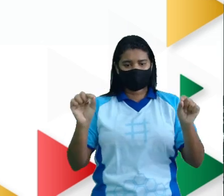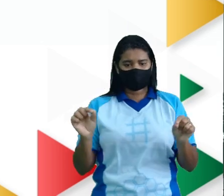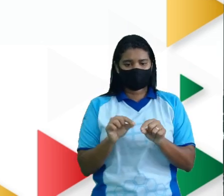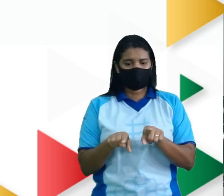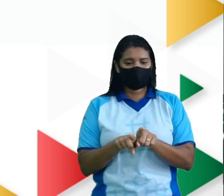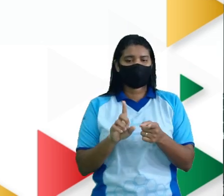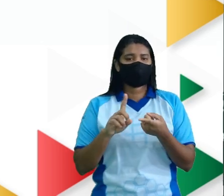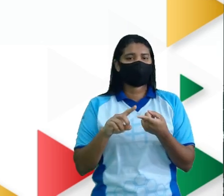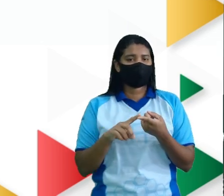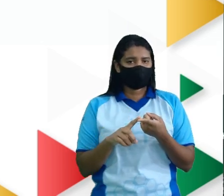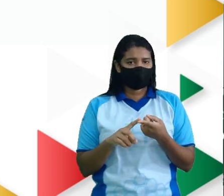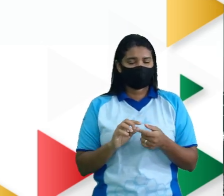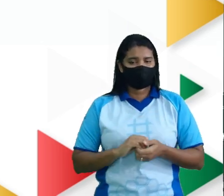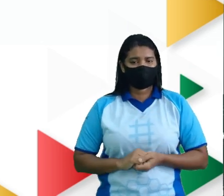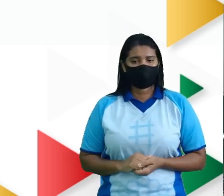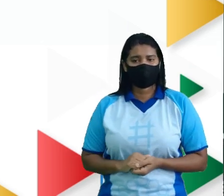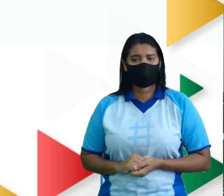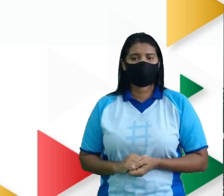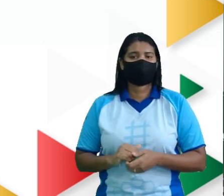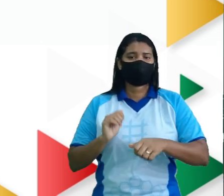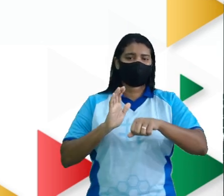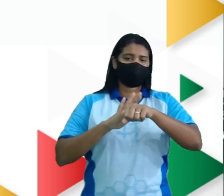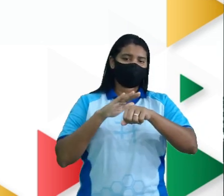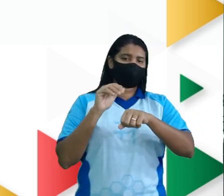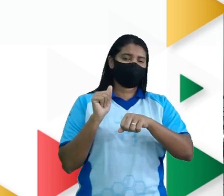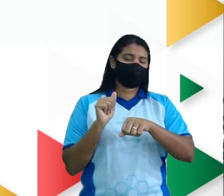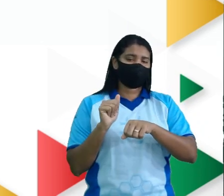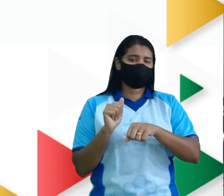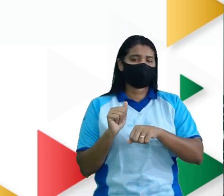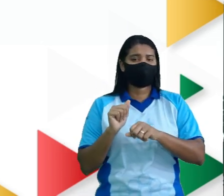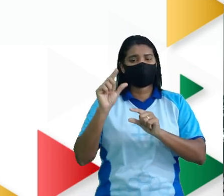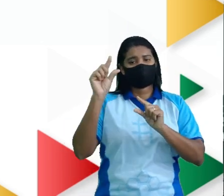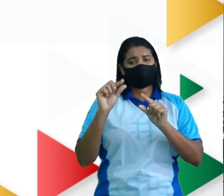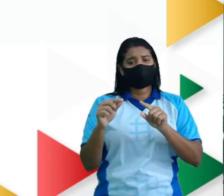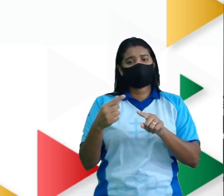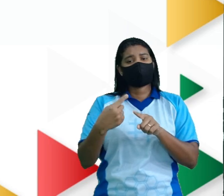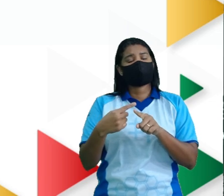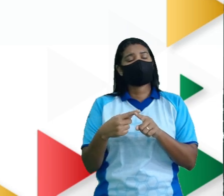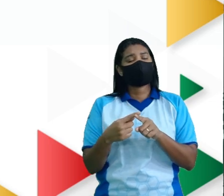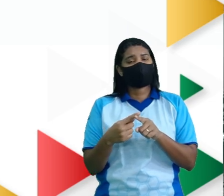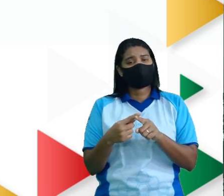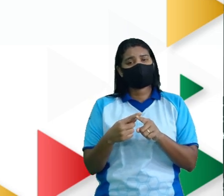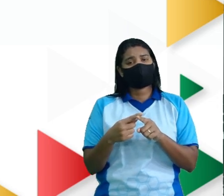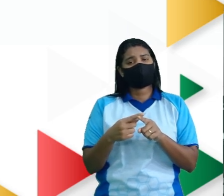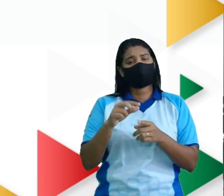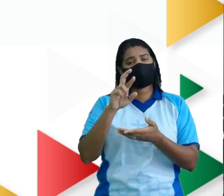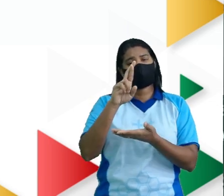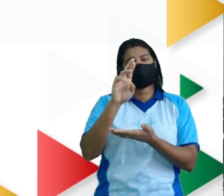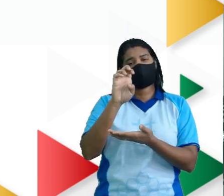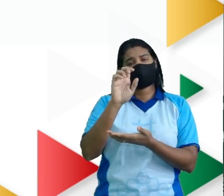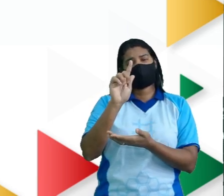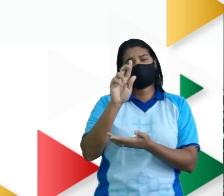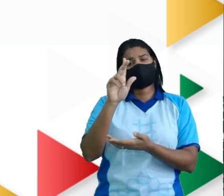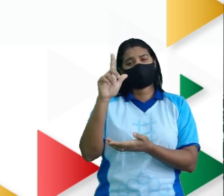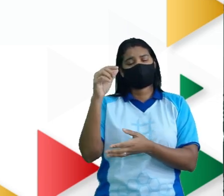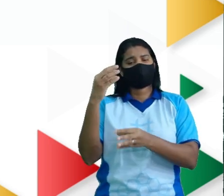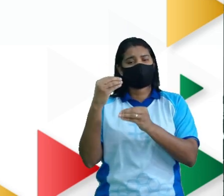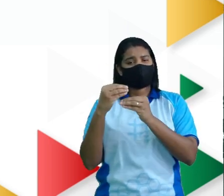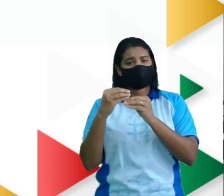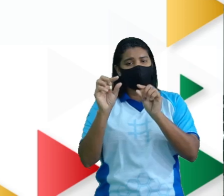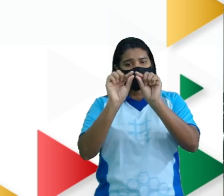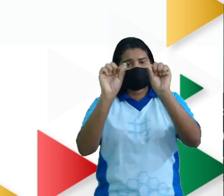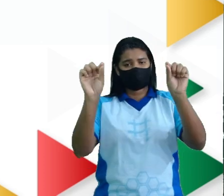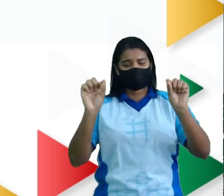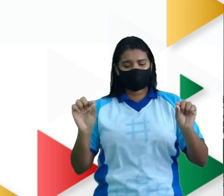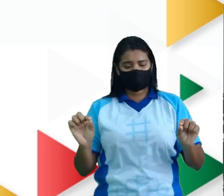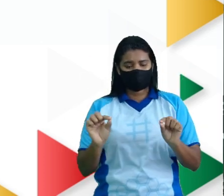ângulos congruentes entre si. É chamado de hexágono regular por causa disso. A palavra regular quer dizer que seus lados e ângulos, a abertura de